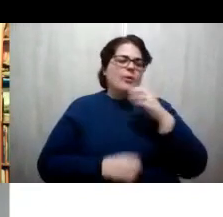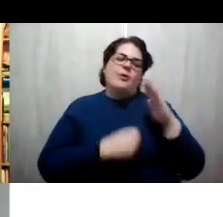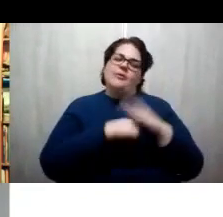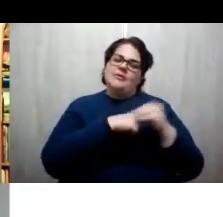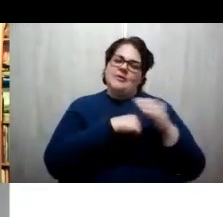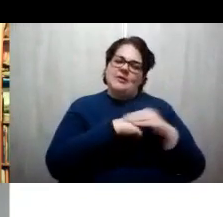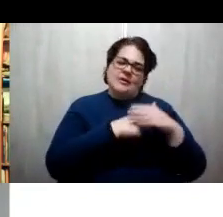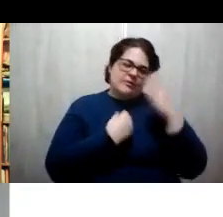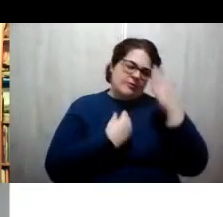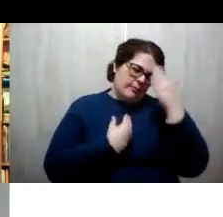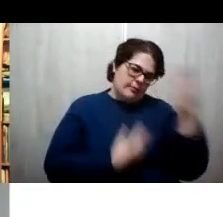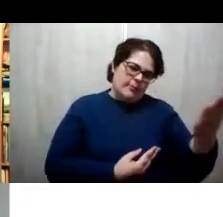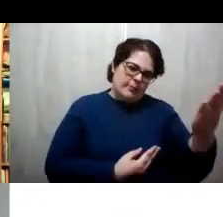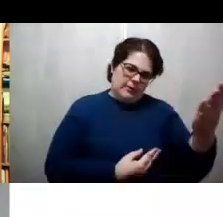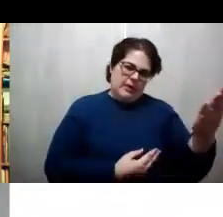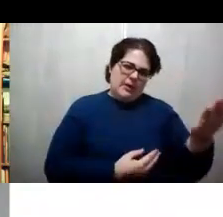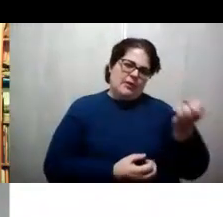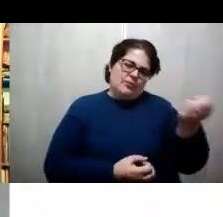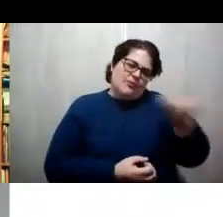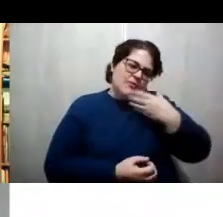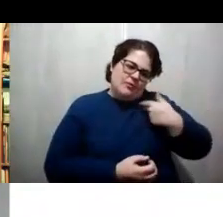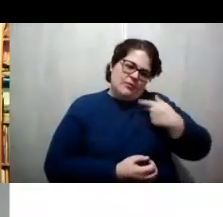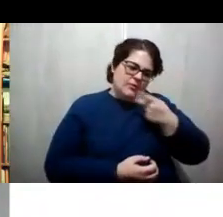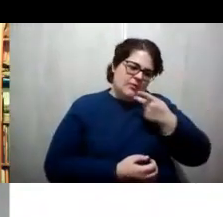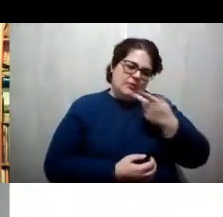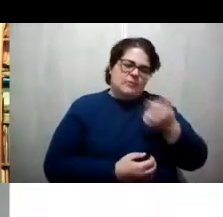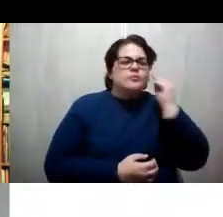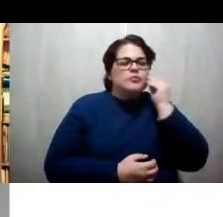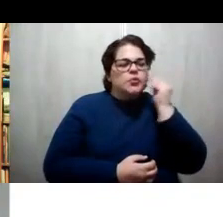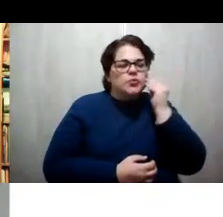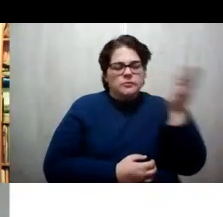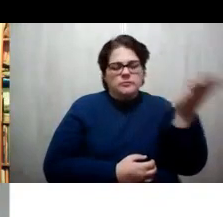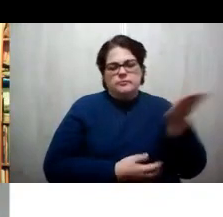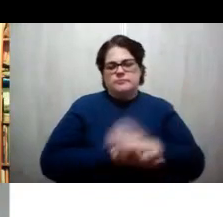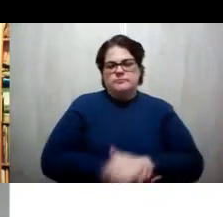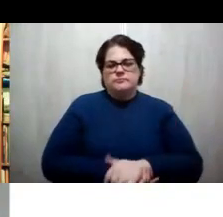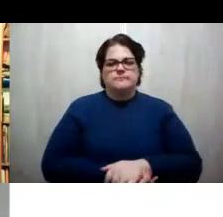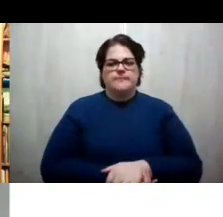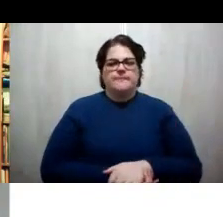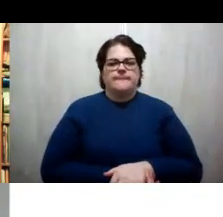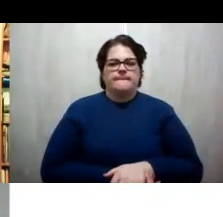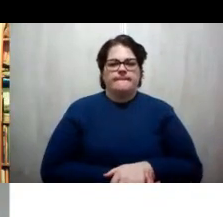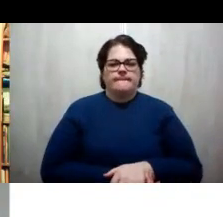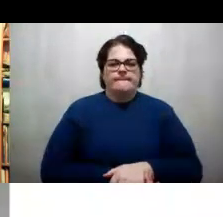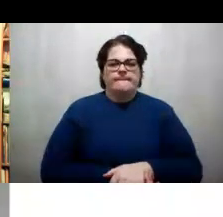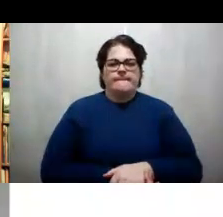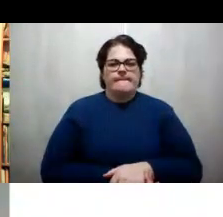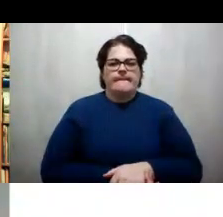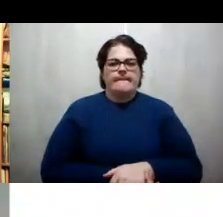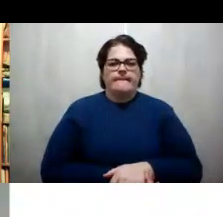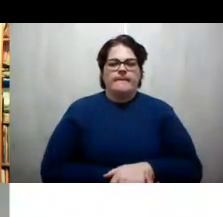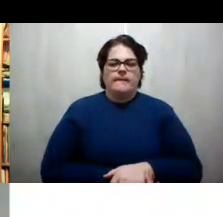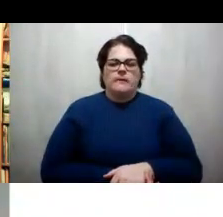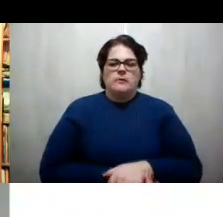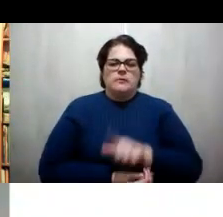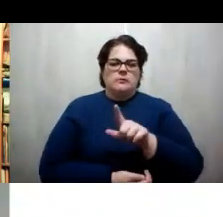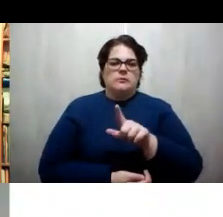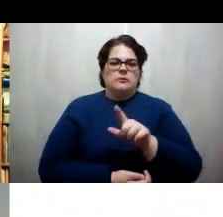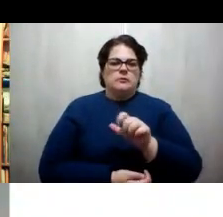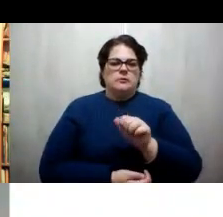Muito obrigada pelo seu depoimento. Beijo bem grande. Lara, então,